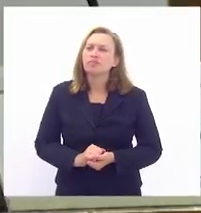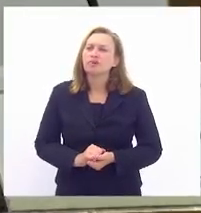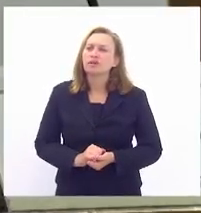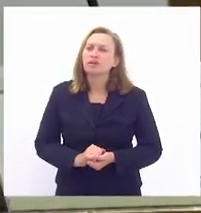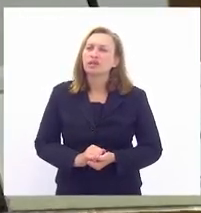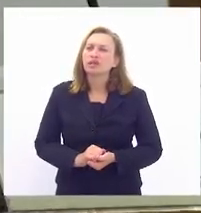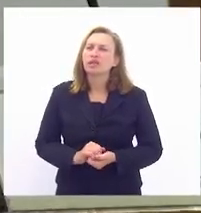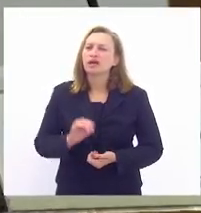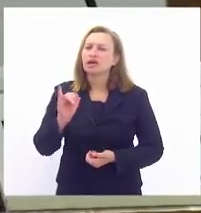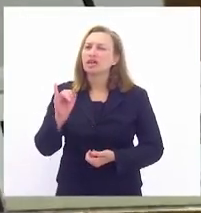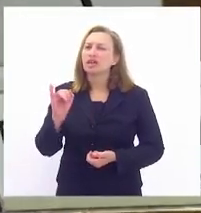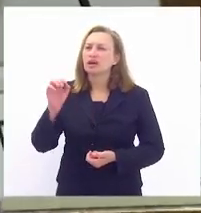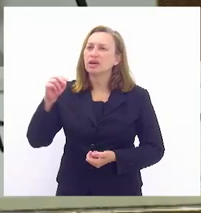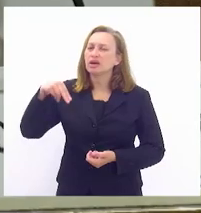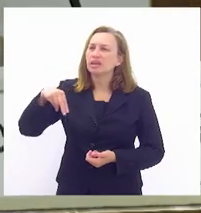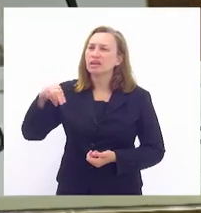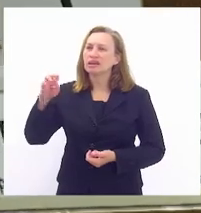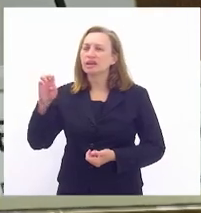o INEA